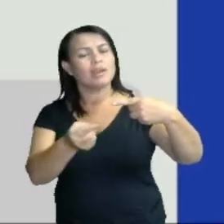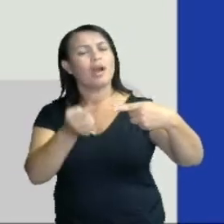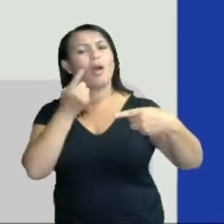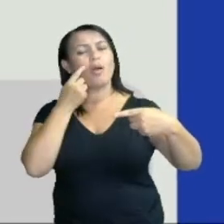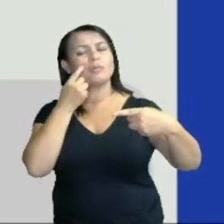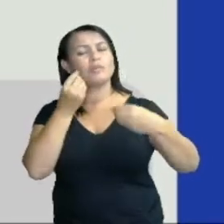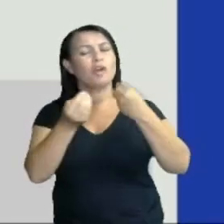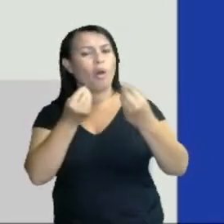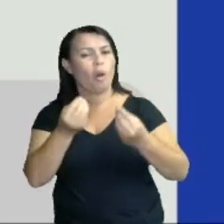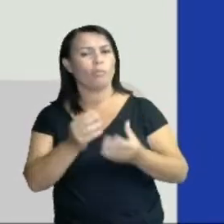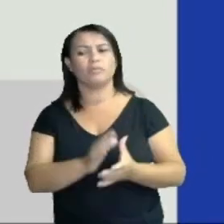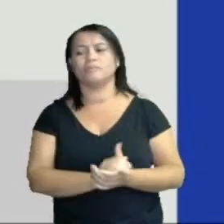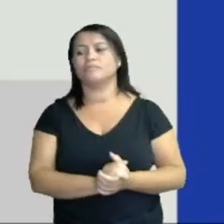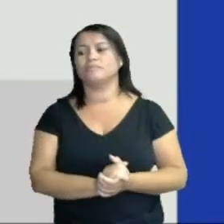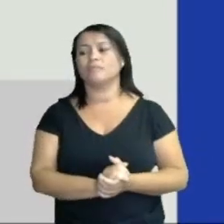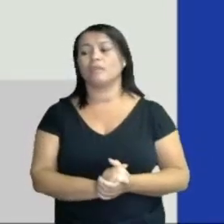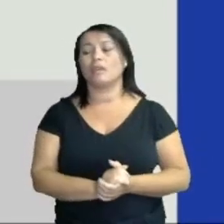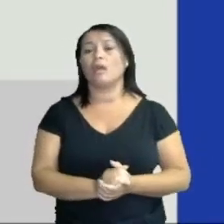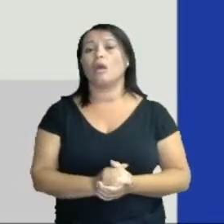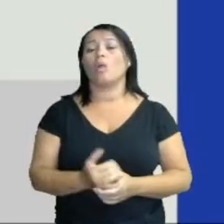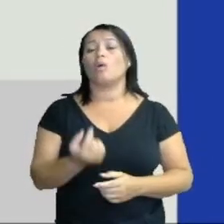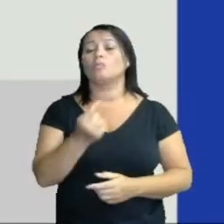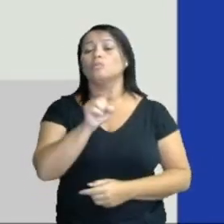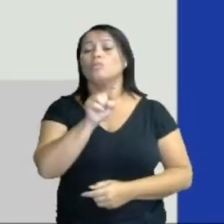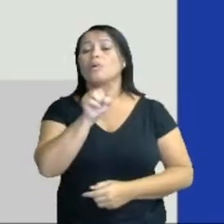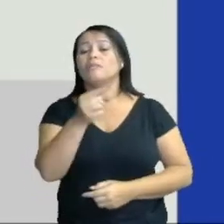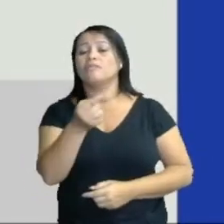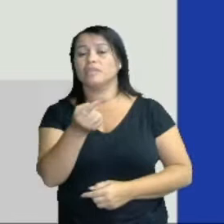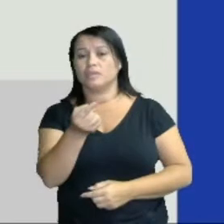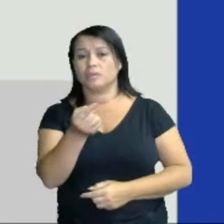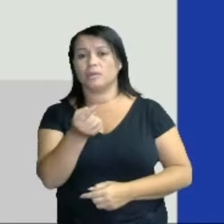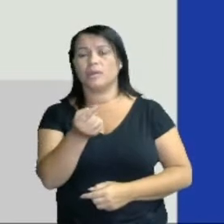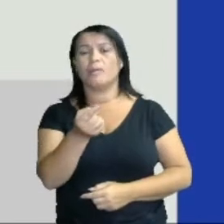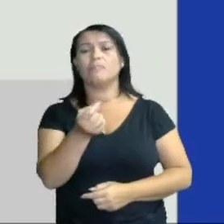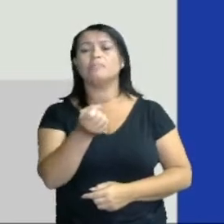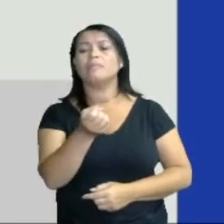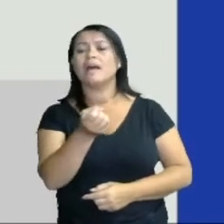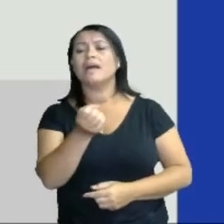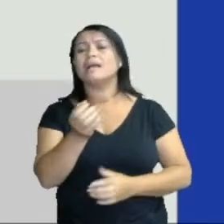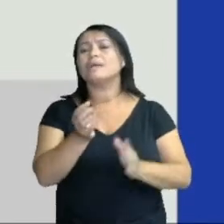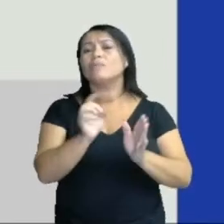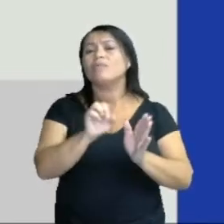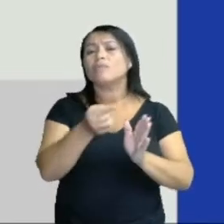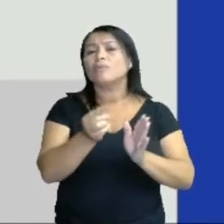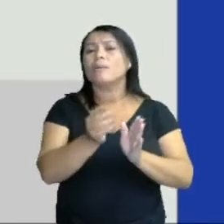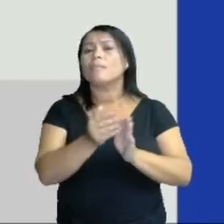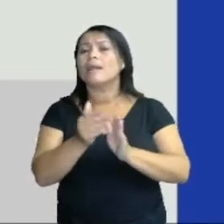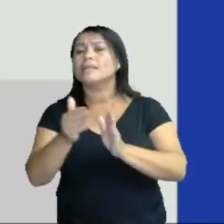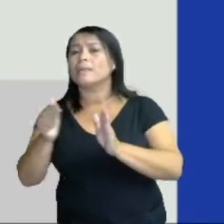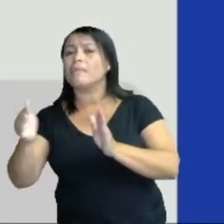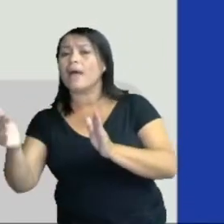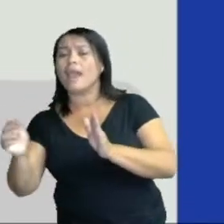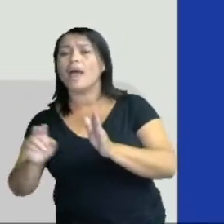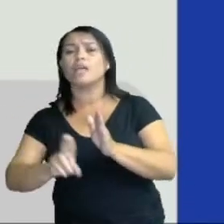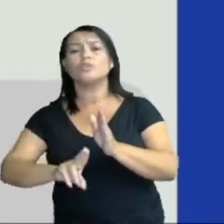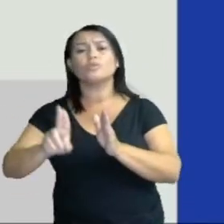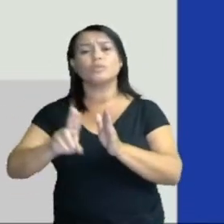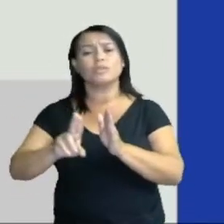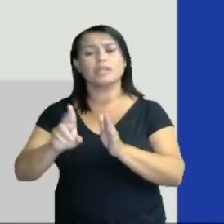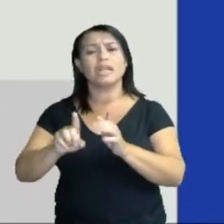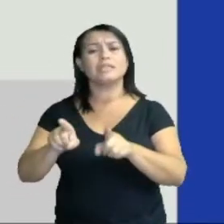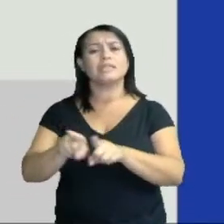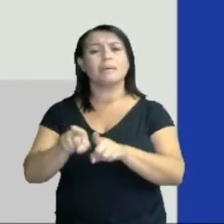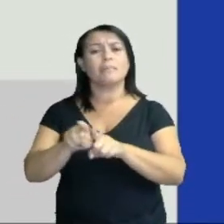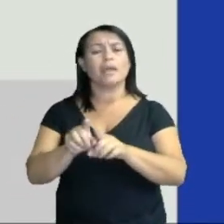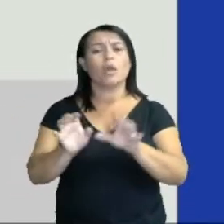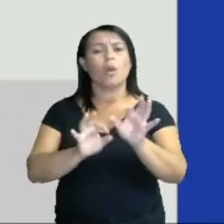Vejamos como funciona. Colocamos uma vírgula para separar as unidades inteiras das partes de unidade. Criamos